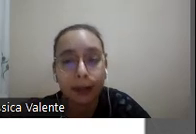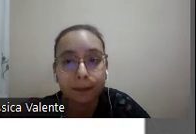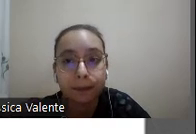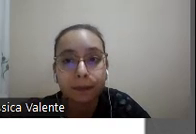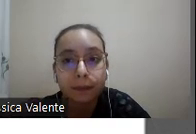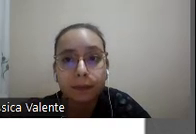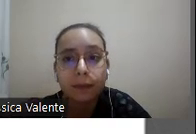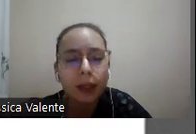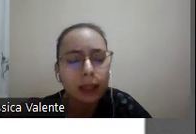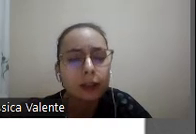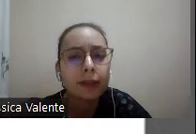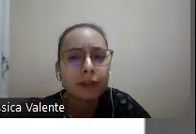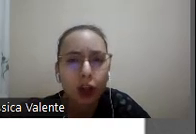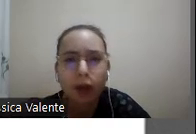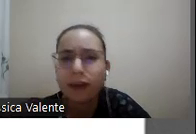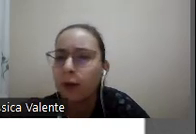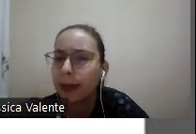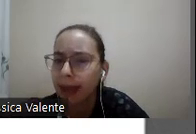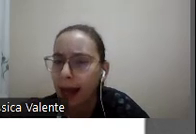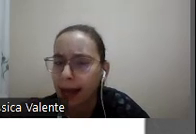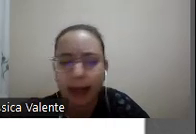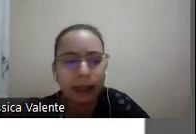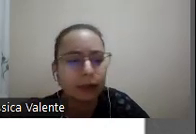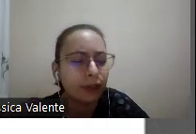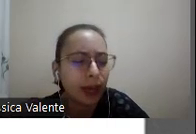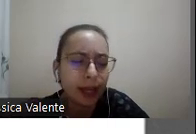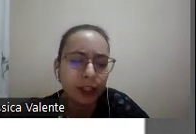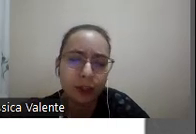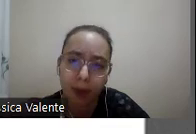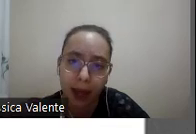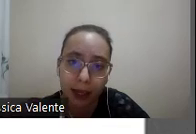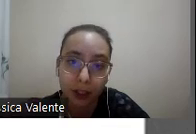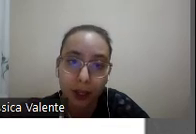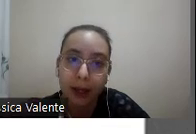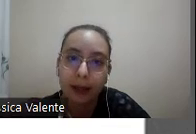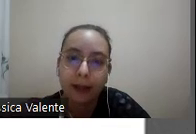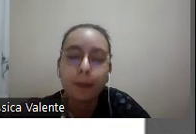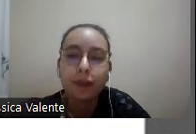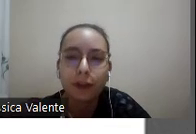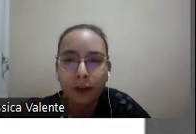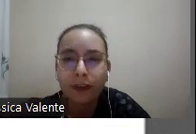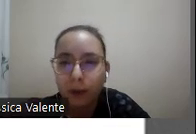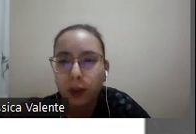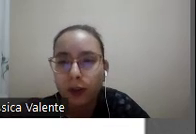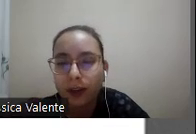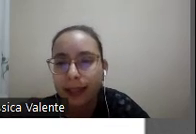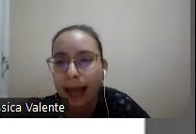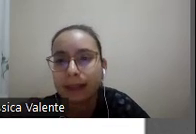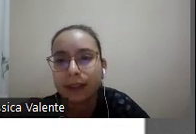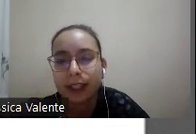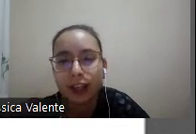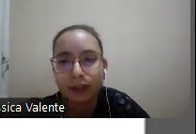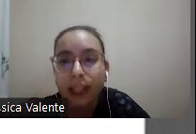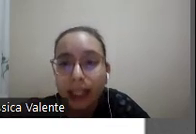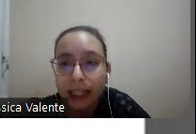está vendo. E isso só vai aumentar cada vez mais. Depois vamos conversar,